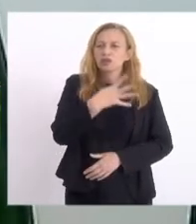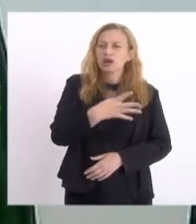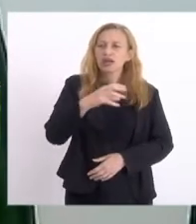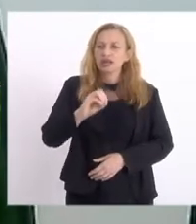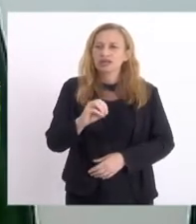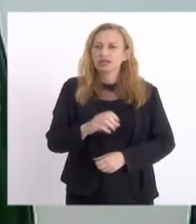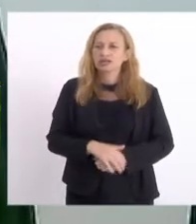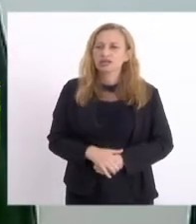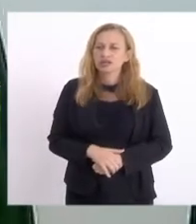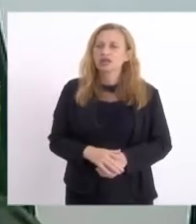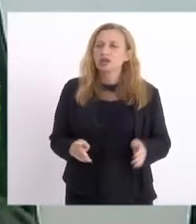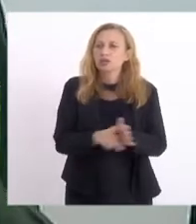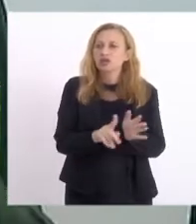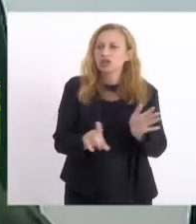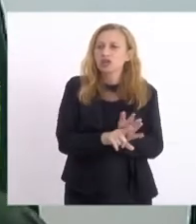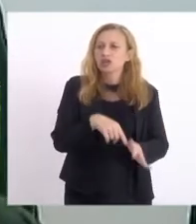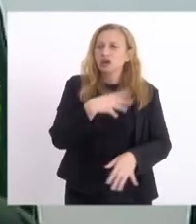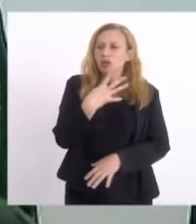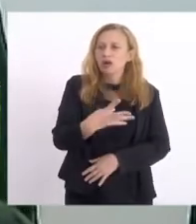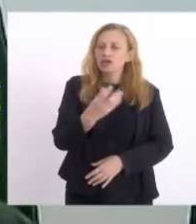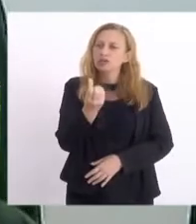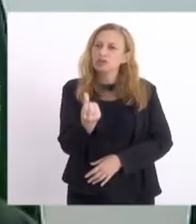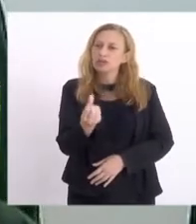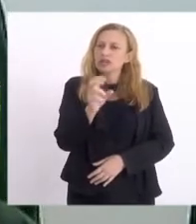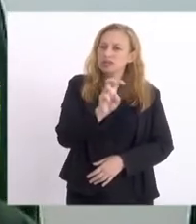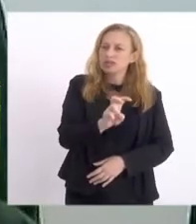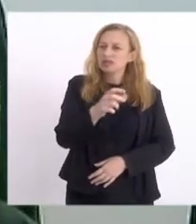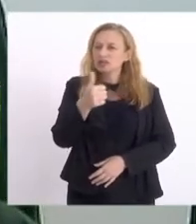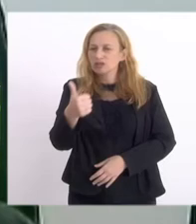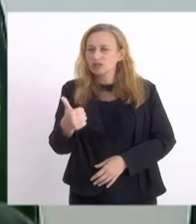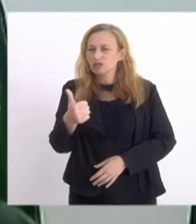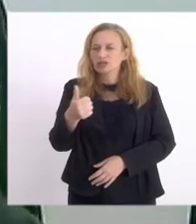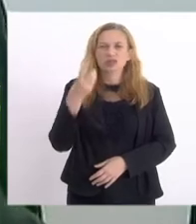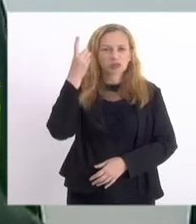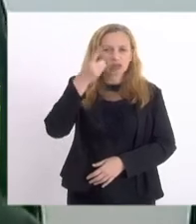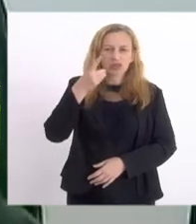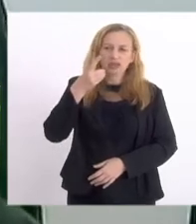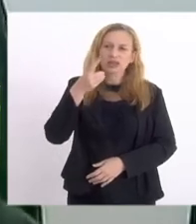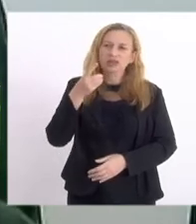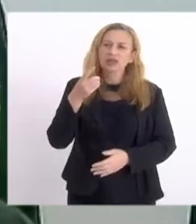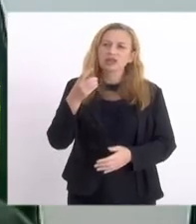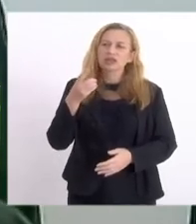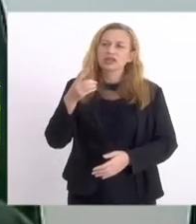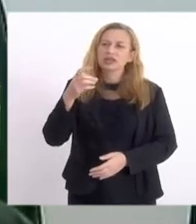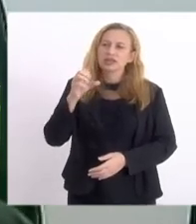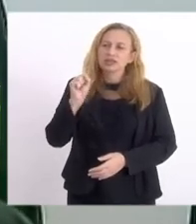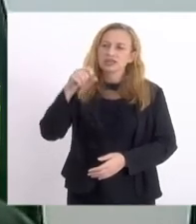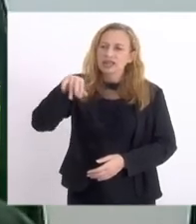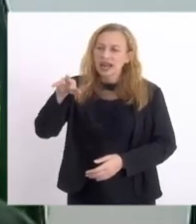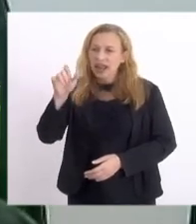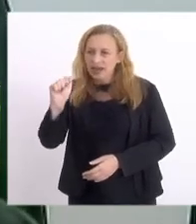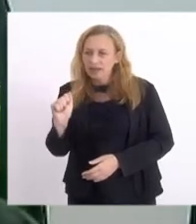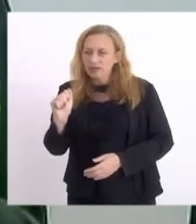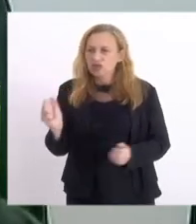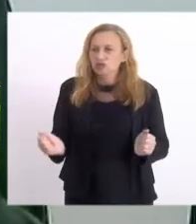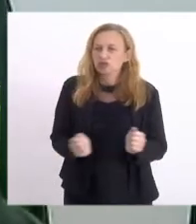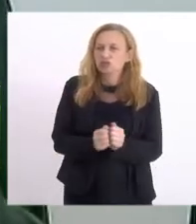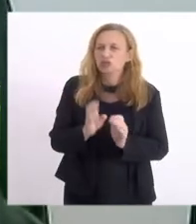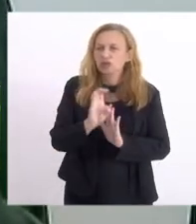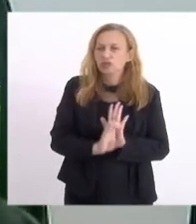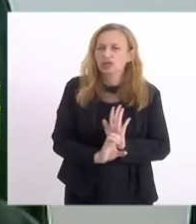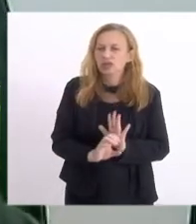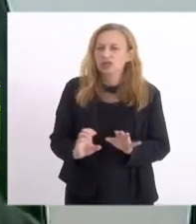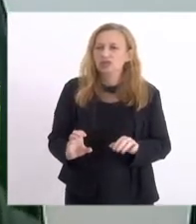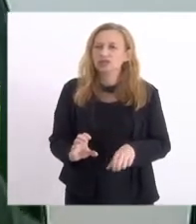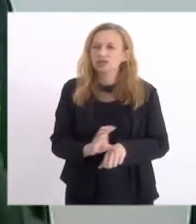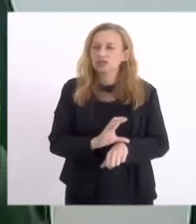40. Projeto de lei 4654/2021, de autoria do deputado Coronel Salema. Parecer pela constitucionalidade com emenda.